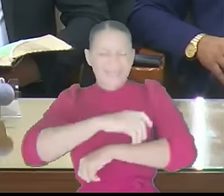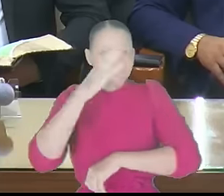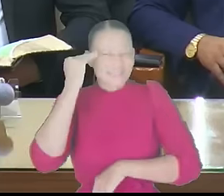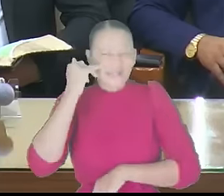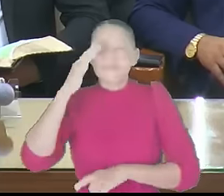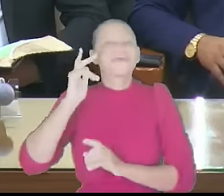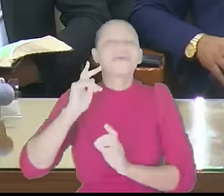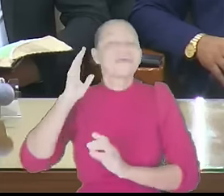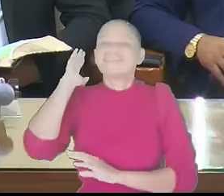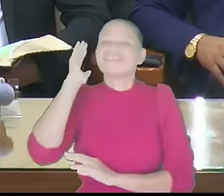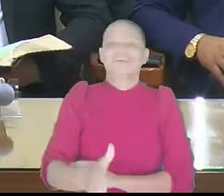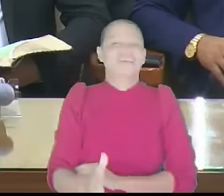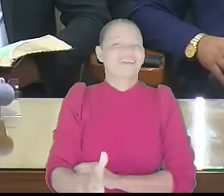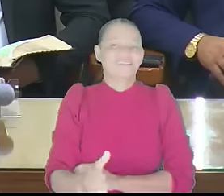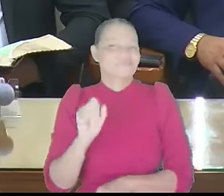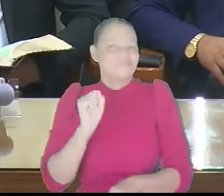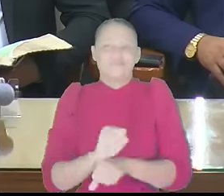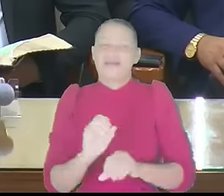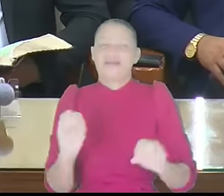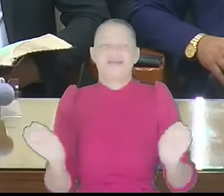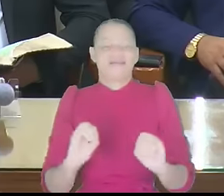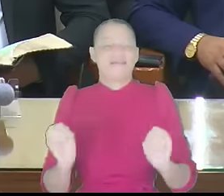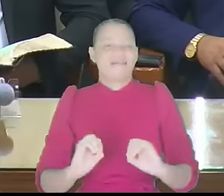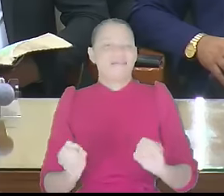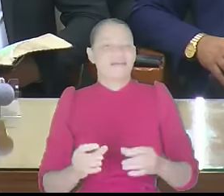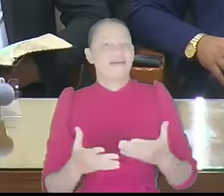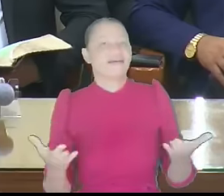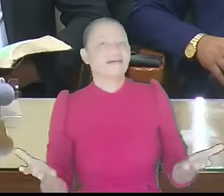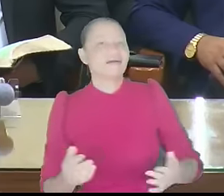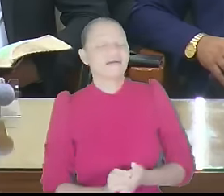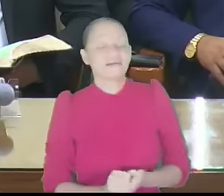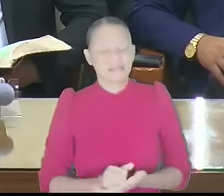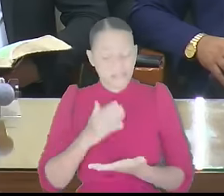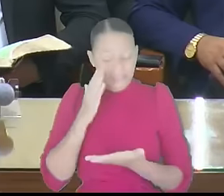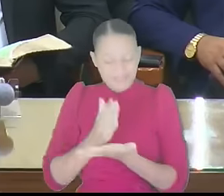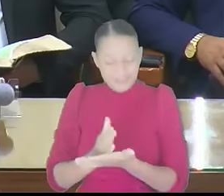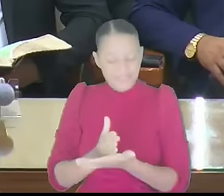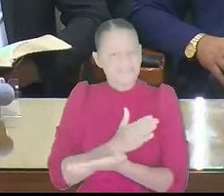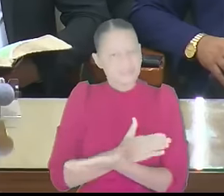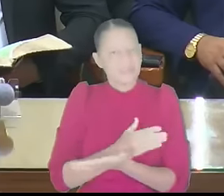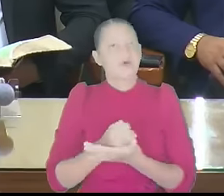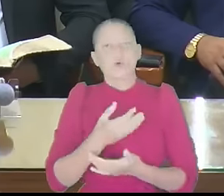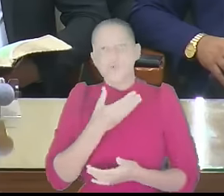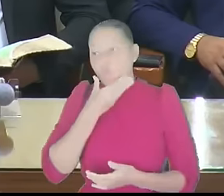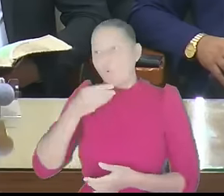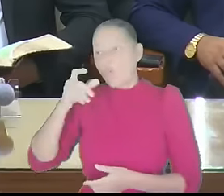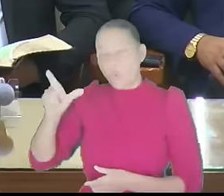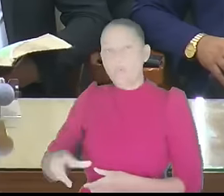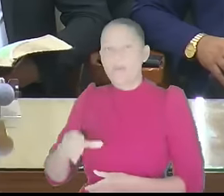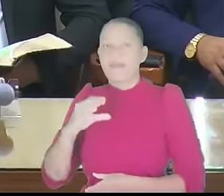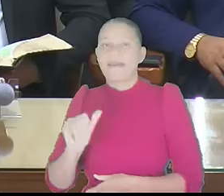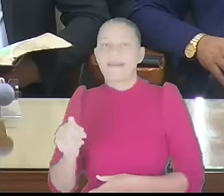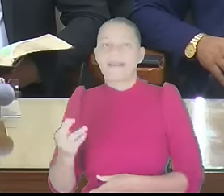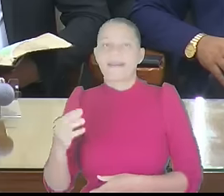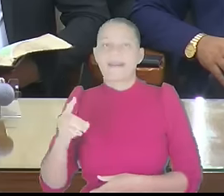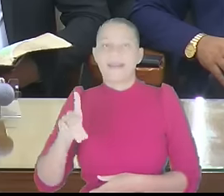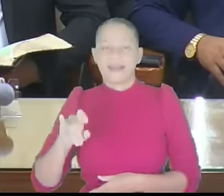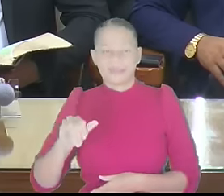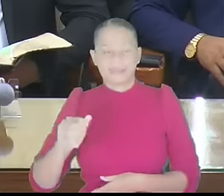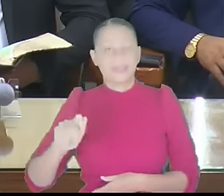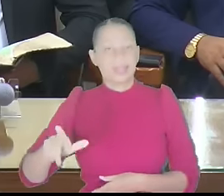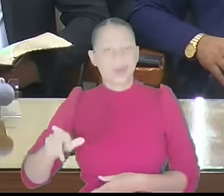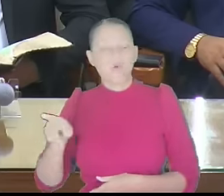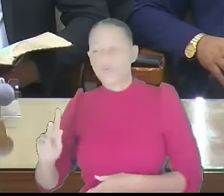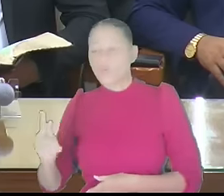Direto. Não tinha capítulo. Quem dividiu capítulos na Bíblia foi um cardeal. Hugo de Saint-Cher,